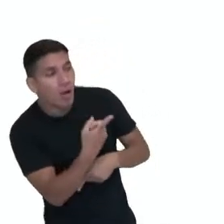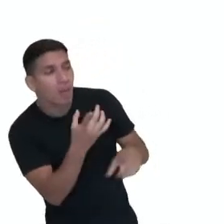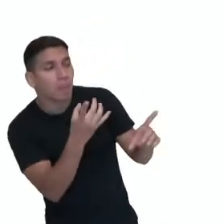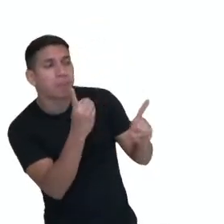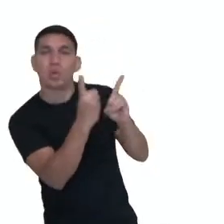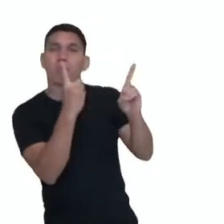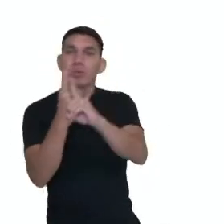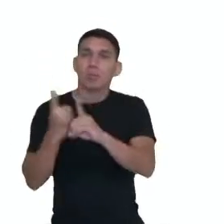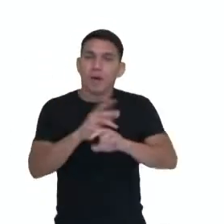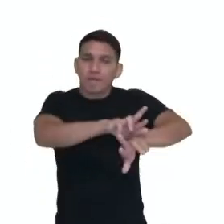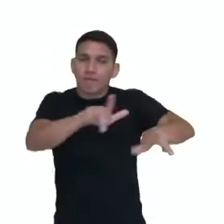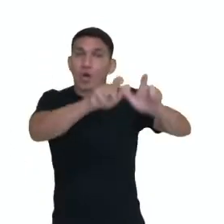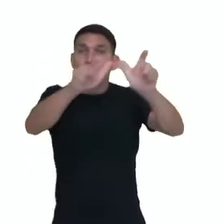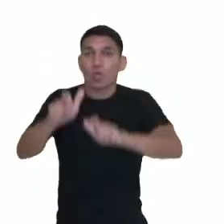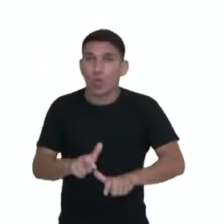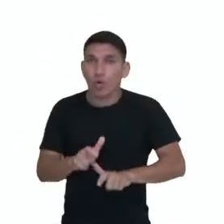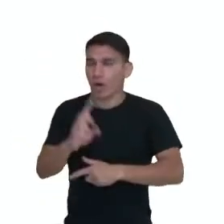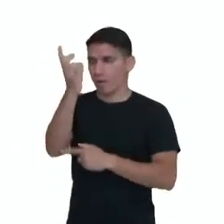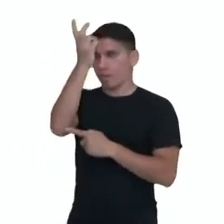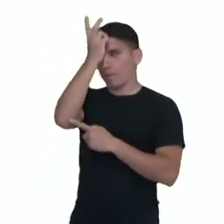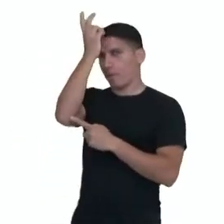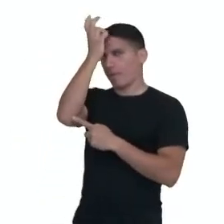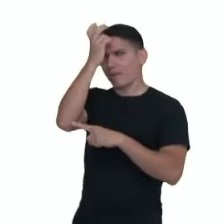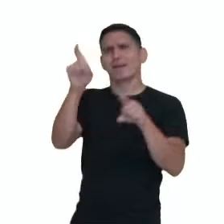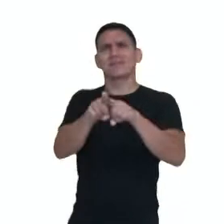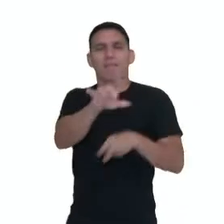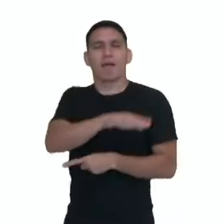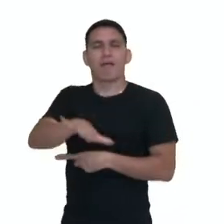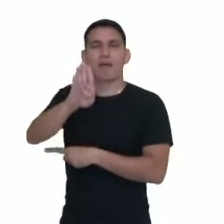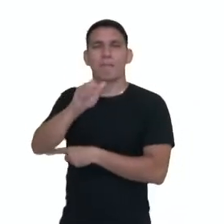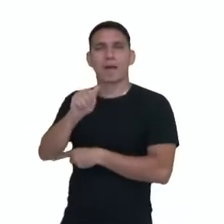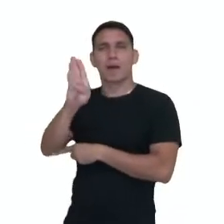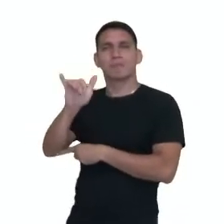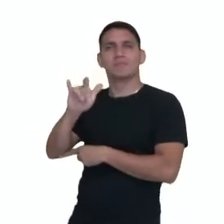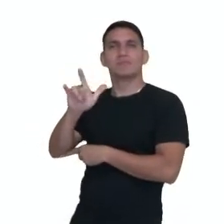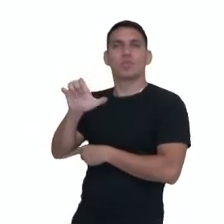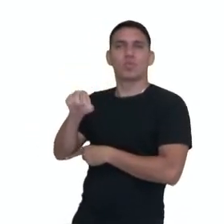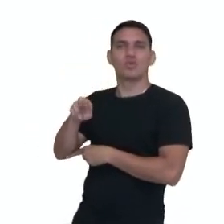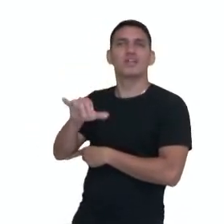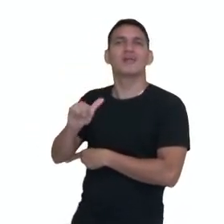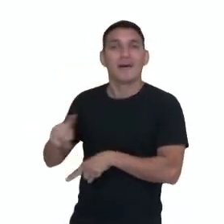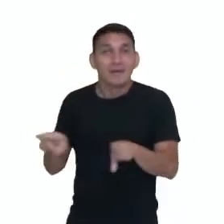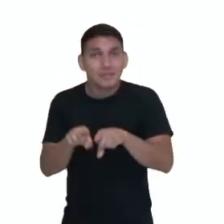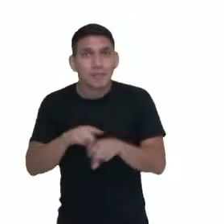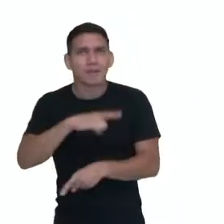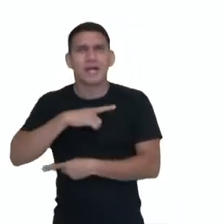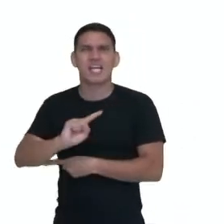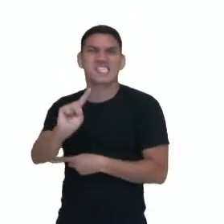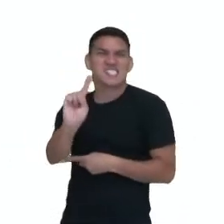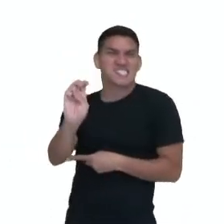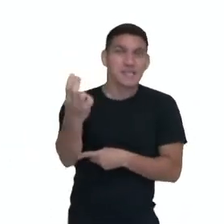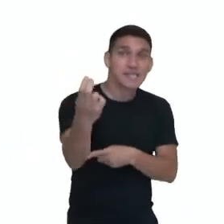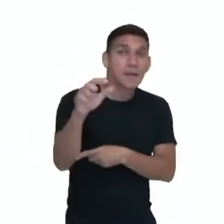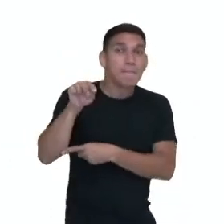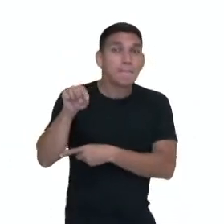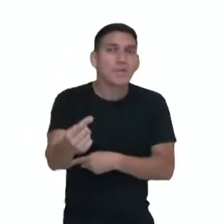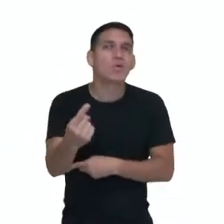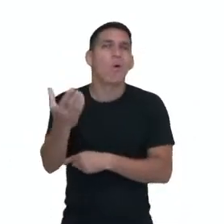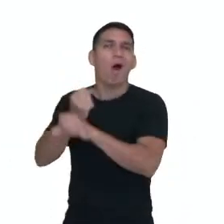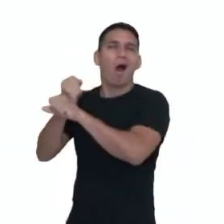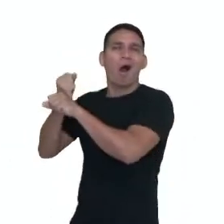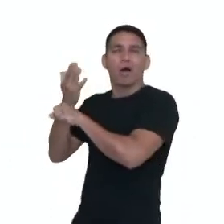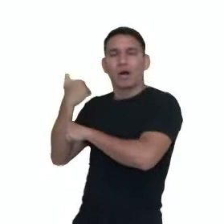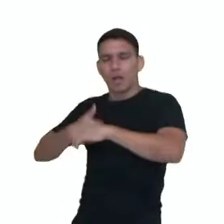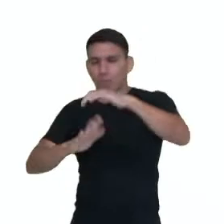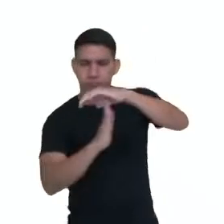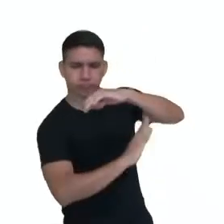povos egípcios e também na civilização babilônica. Há registros também de 15 mil anos atrás em desenhos